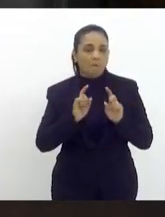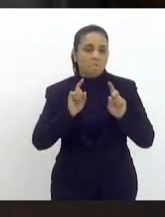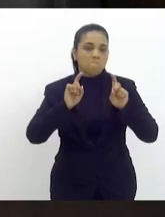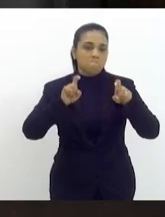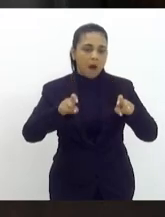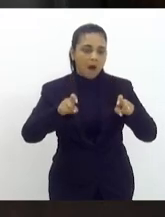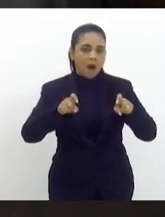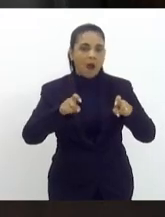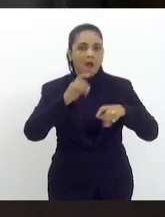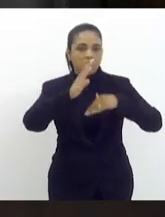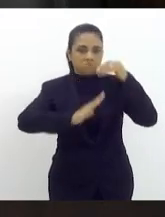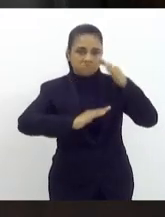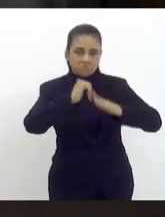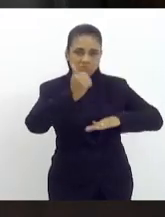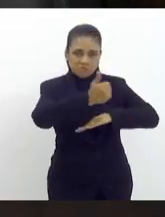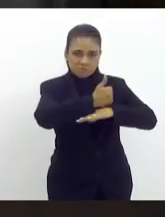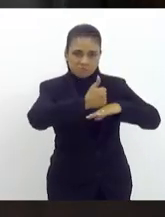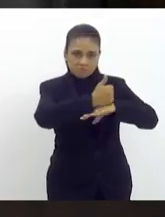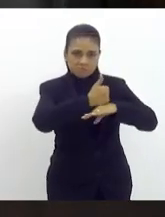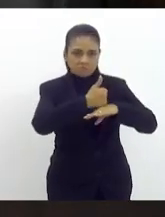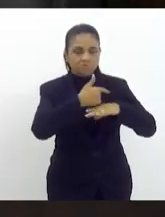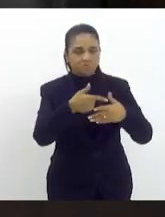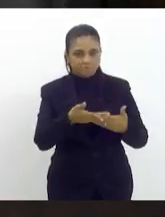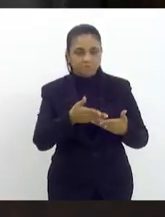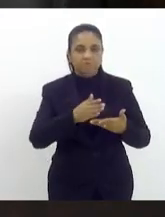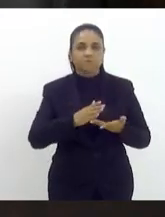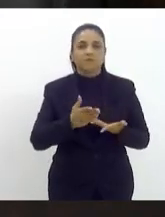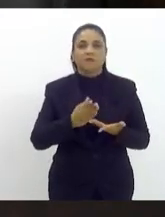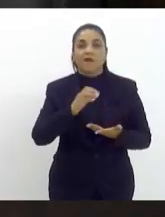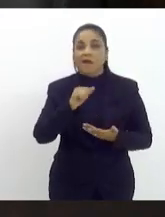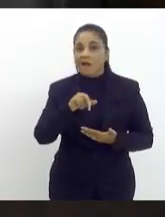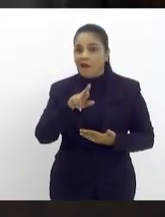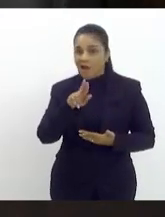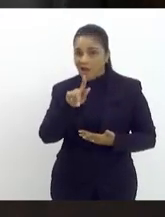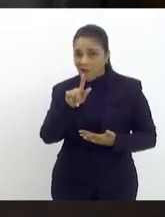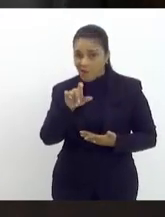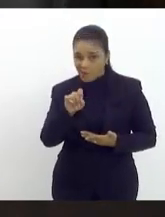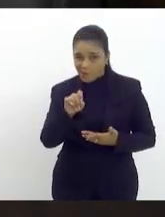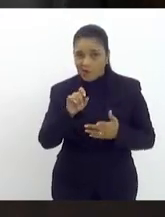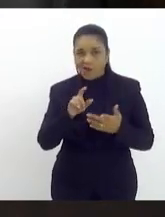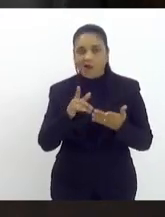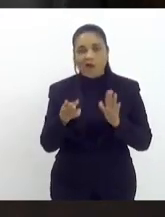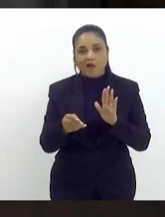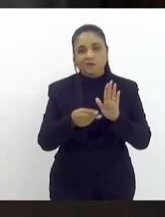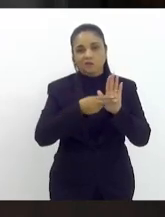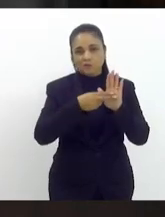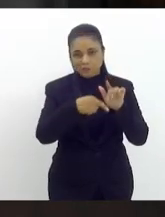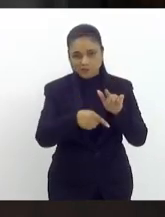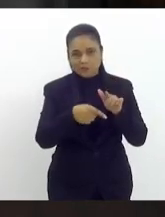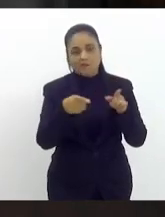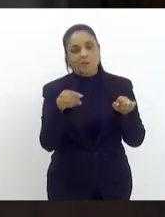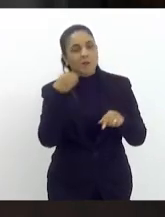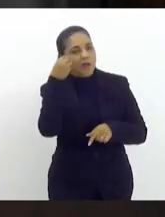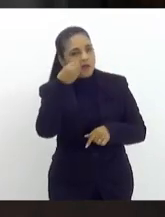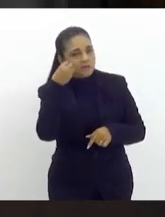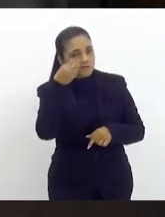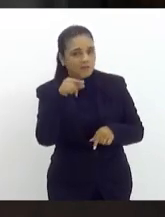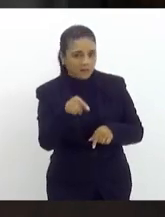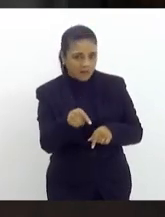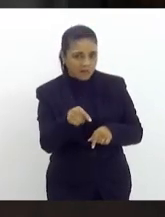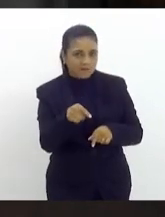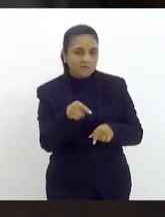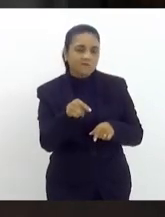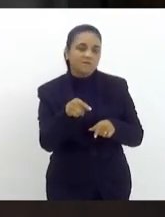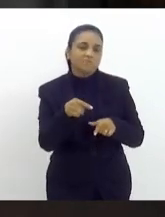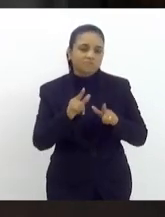exercer o cargo para o qual foi indicado. Ademais, analisando a experiência profissional do indicado, que possui larga